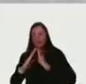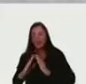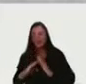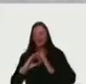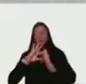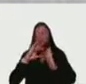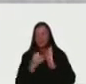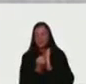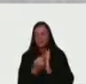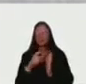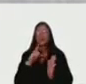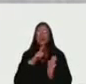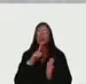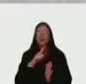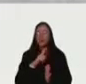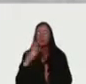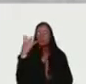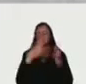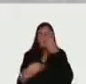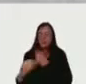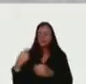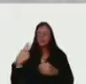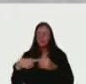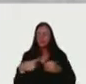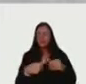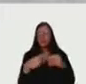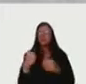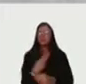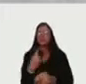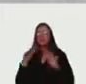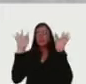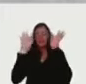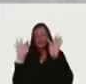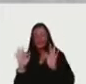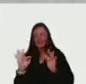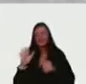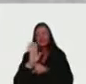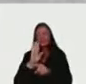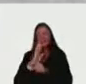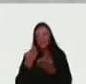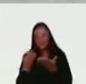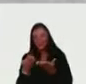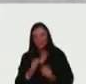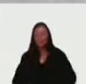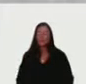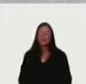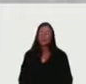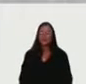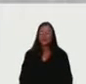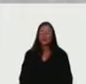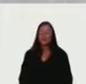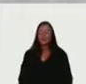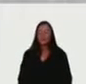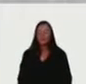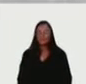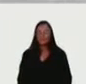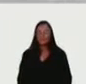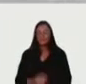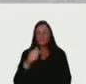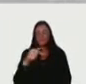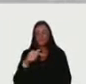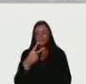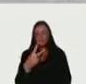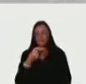vai ficando cada vez mais feliz em estar podendo contribuir com isso. No 729,